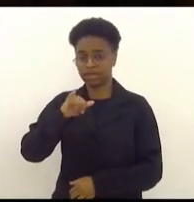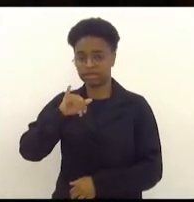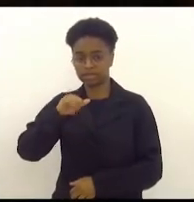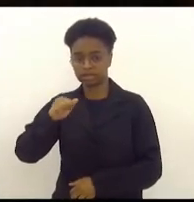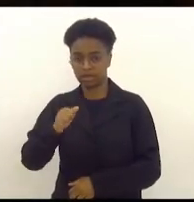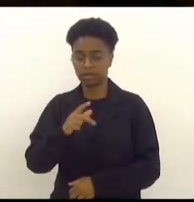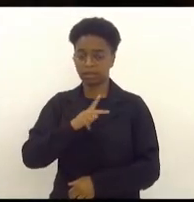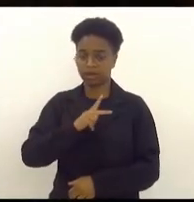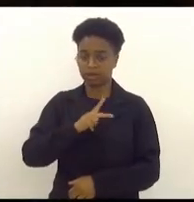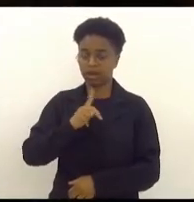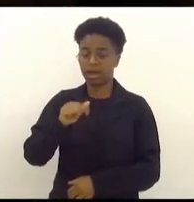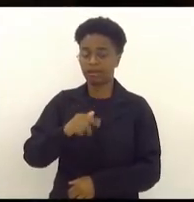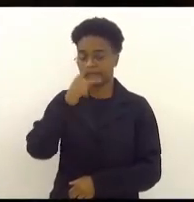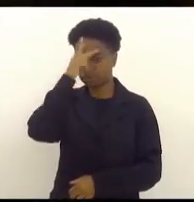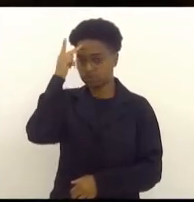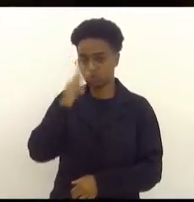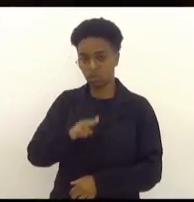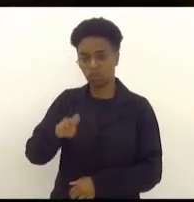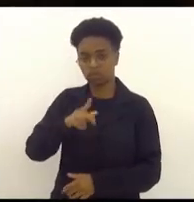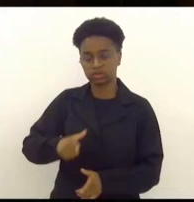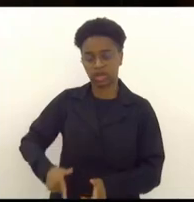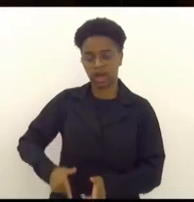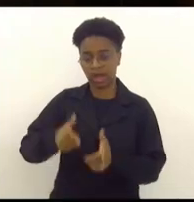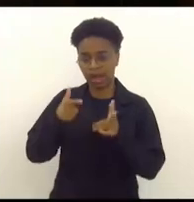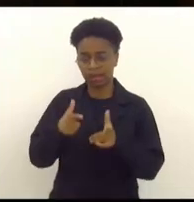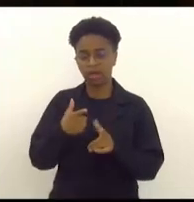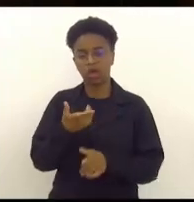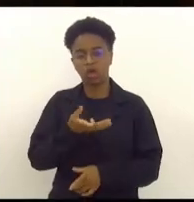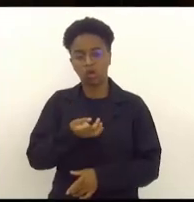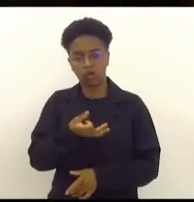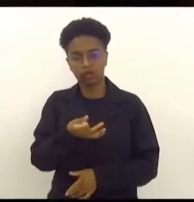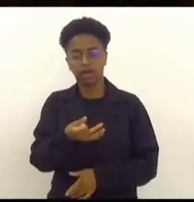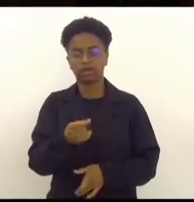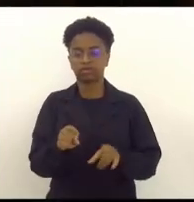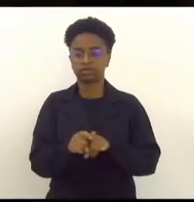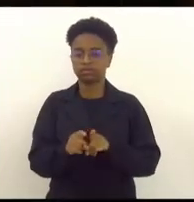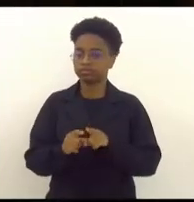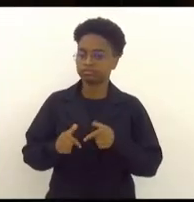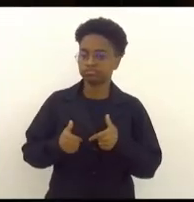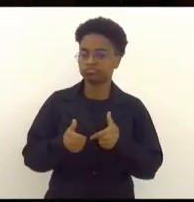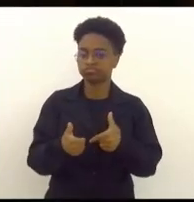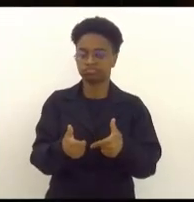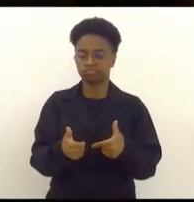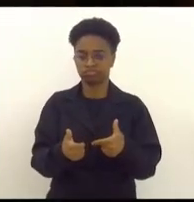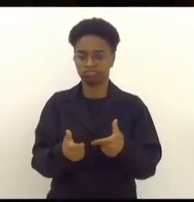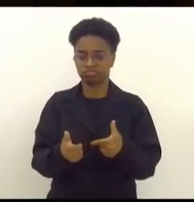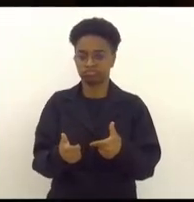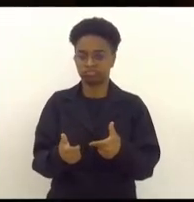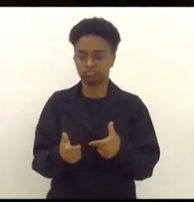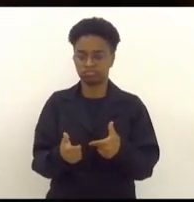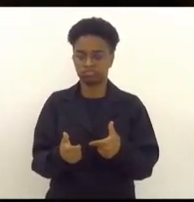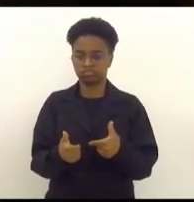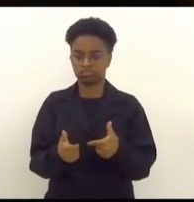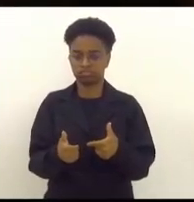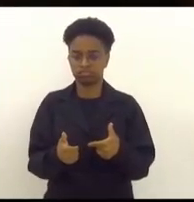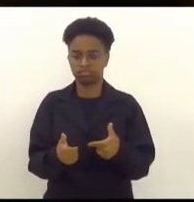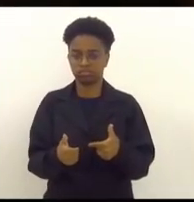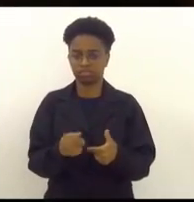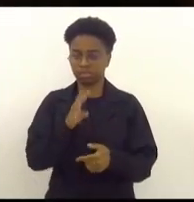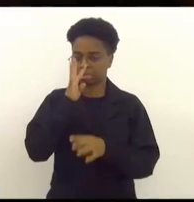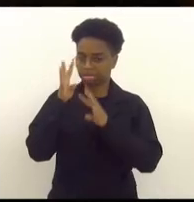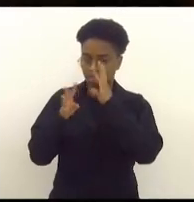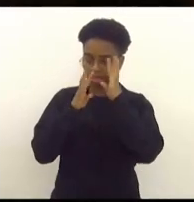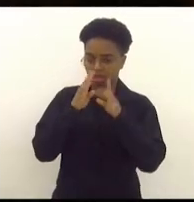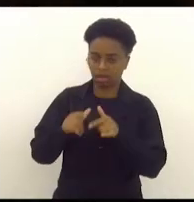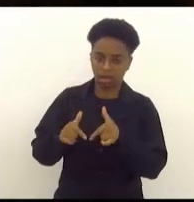que são homens armados truculentos covardes que agem com toda a